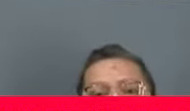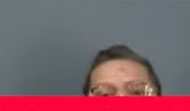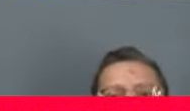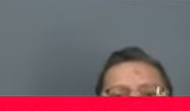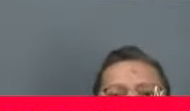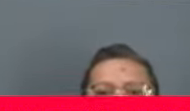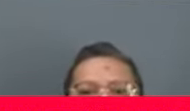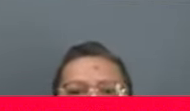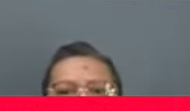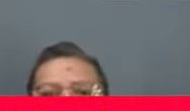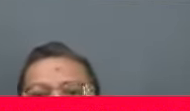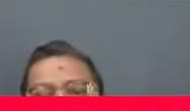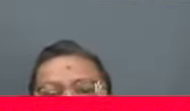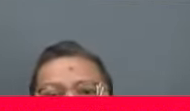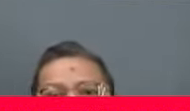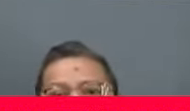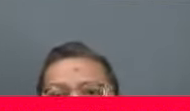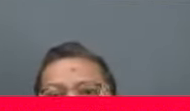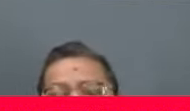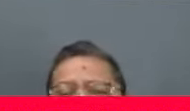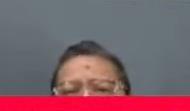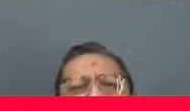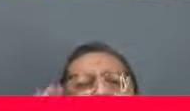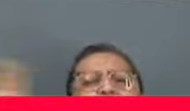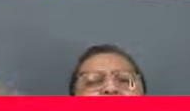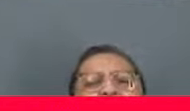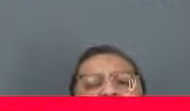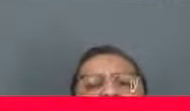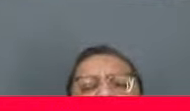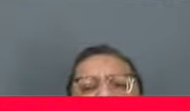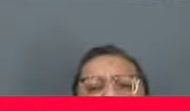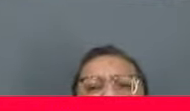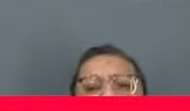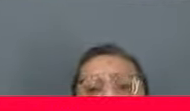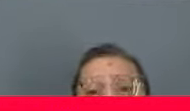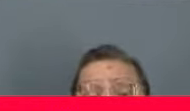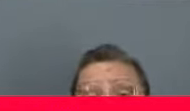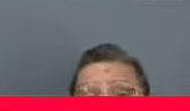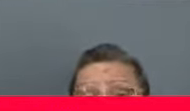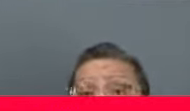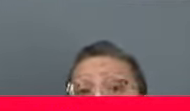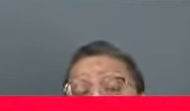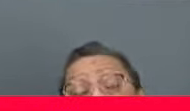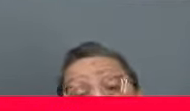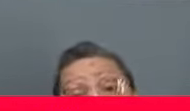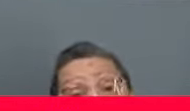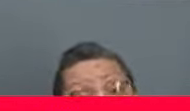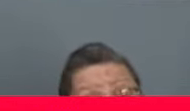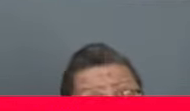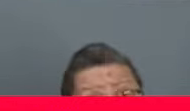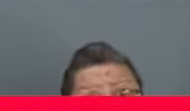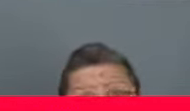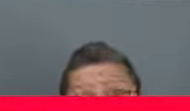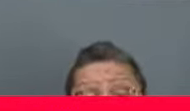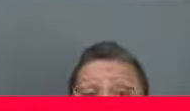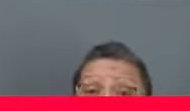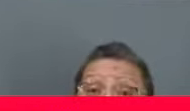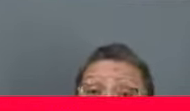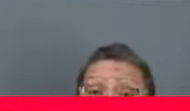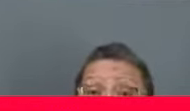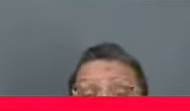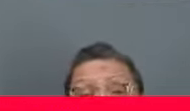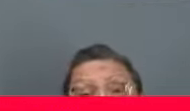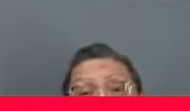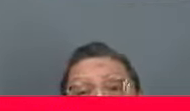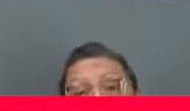pública imagina se não fosse internet hoje Talvez as manchetes até agora seriam Que Donald trump cai no palco